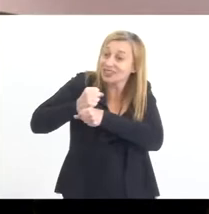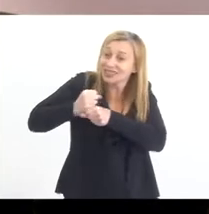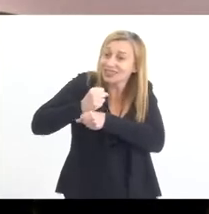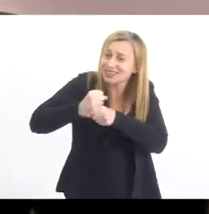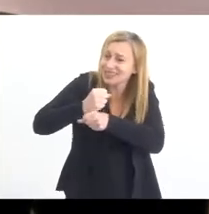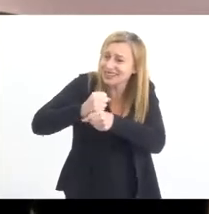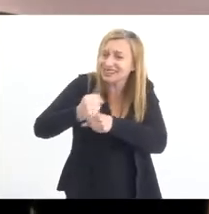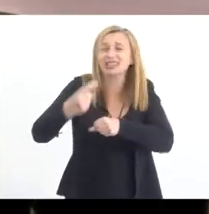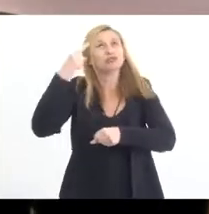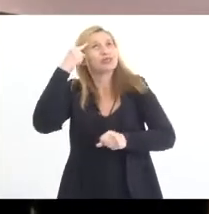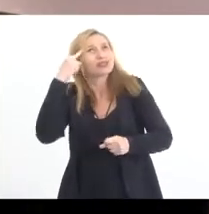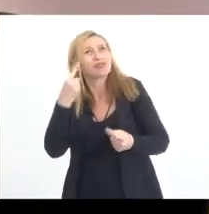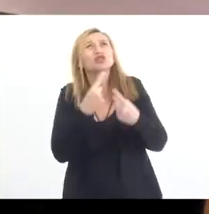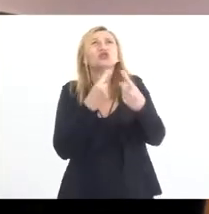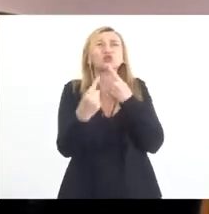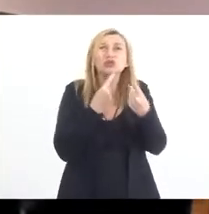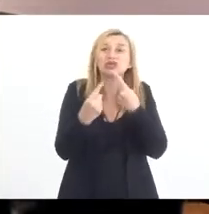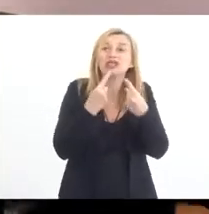reflexão, de debates,